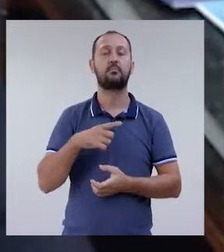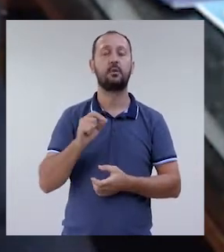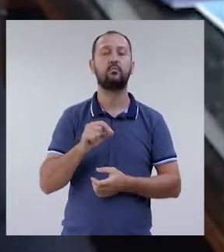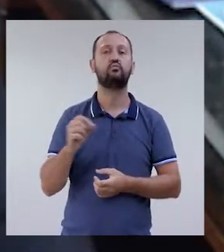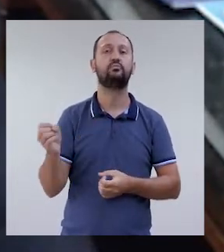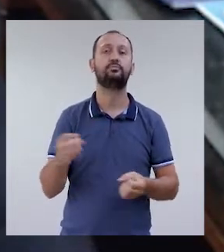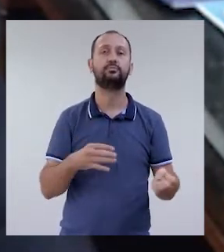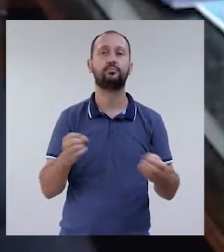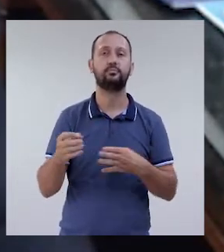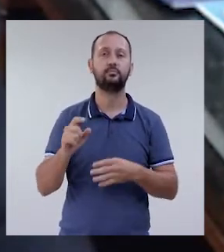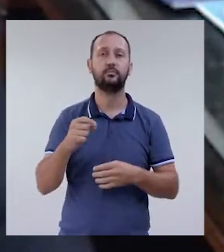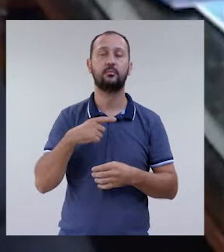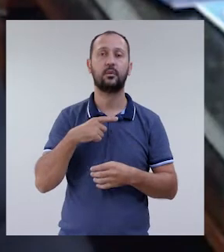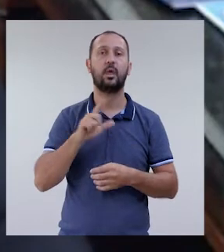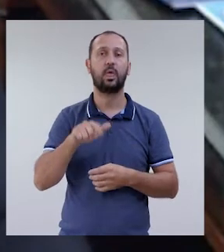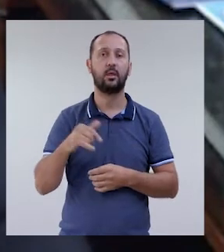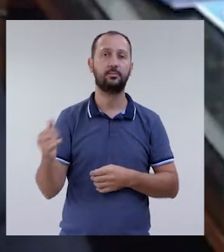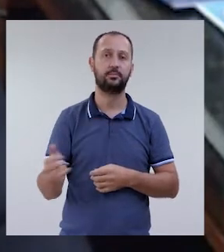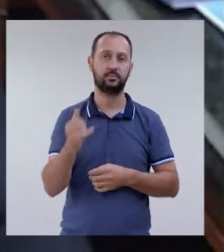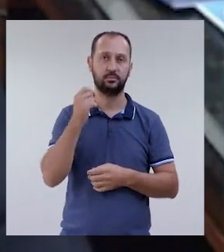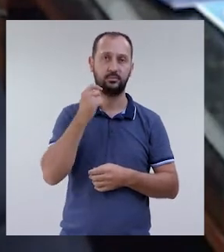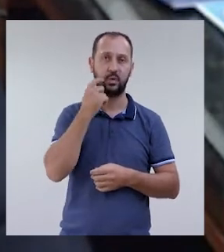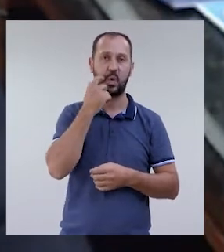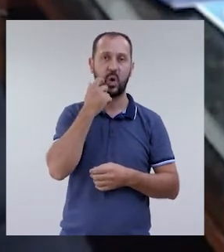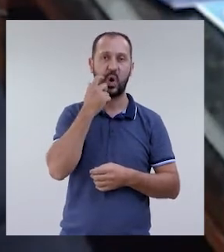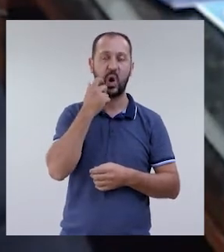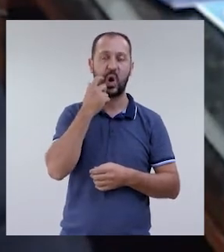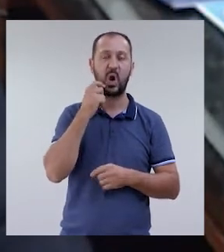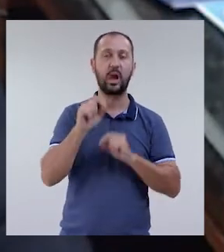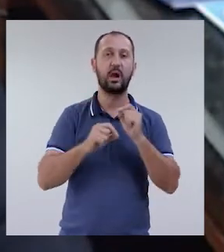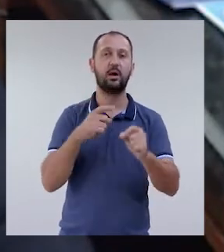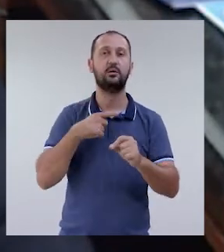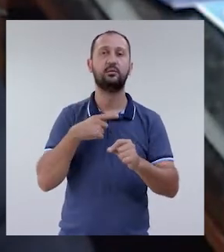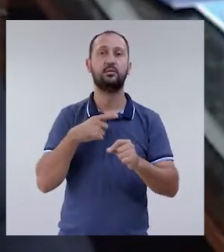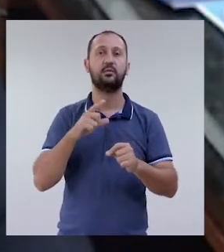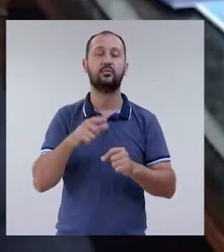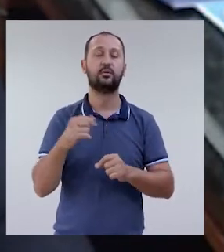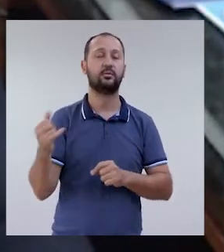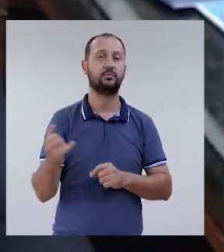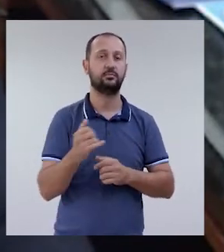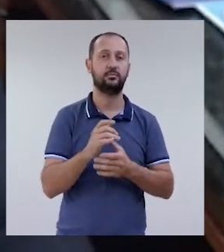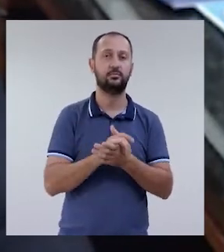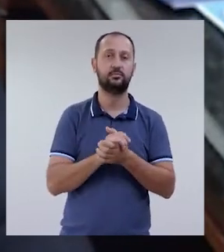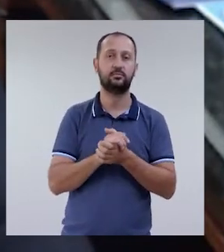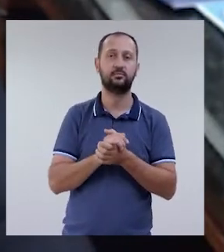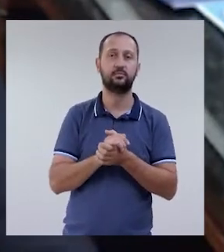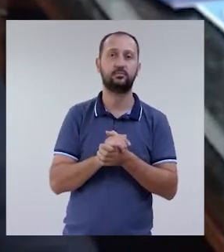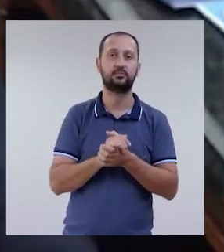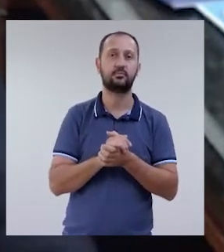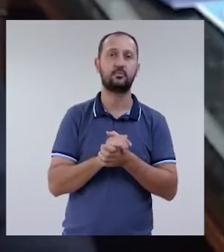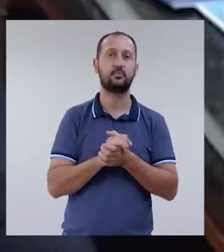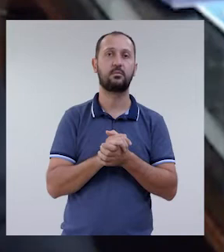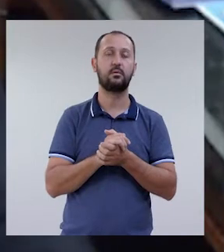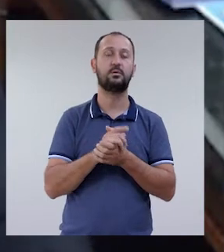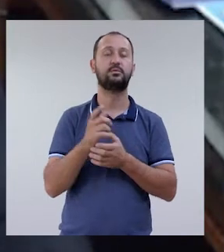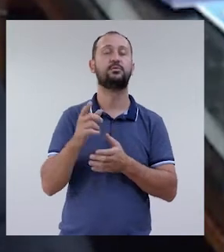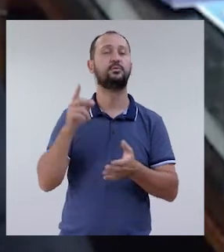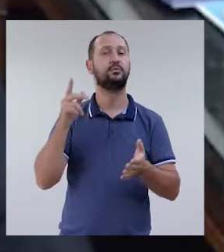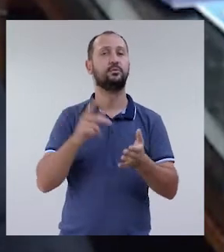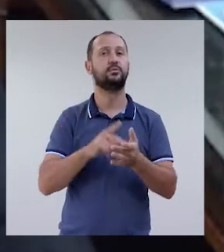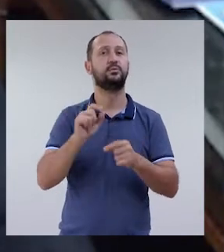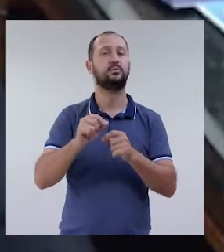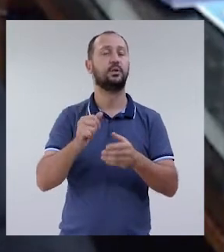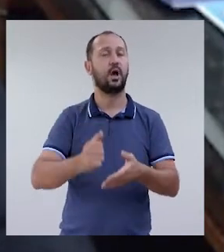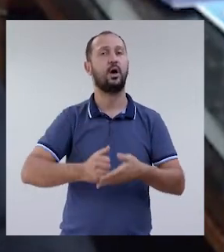uma modernização bastante importante que surtiu muito efeito, e isso, aliás,